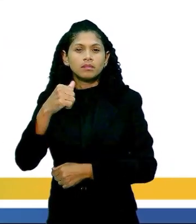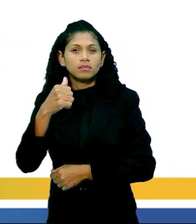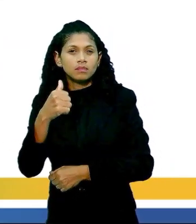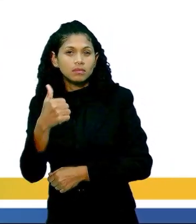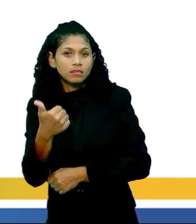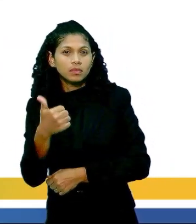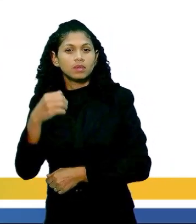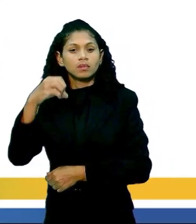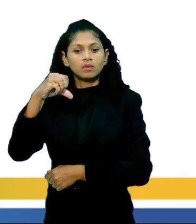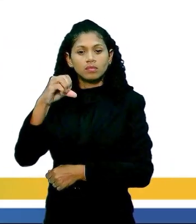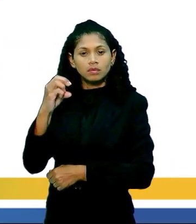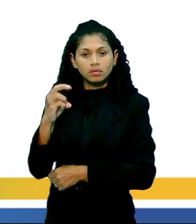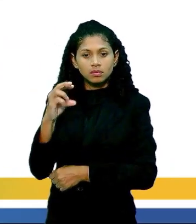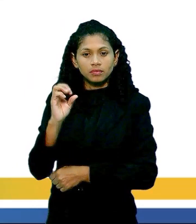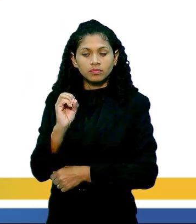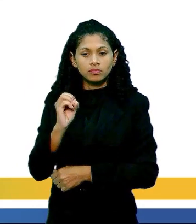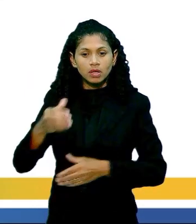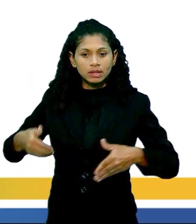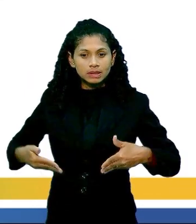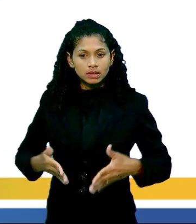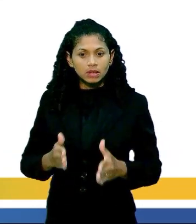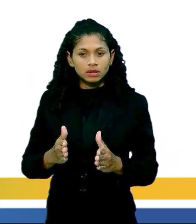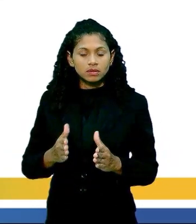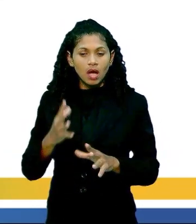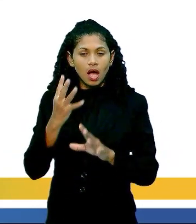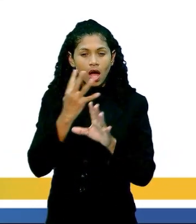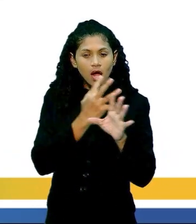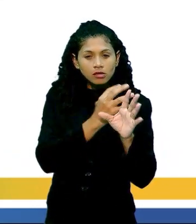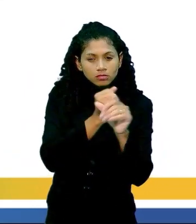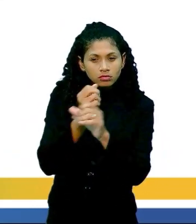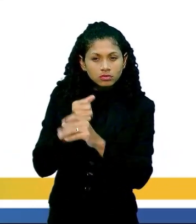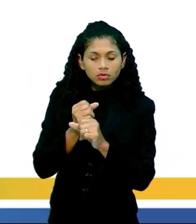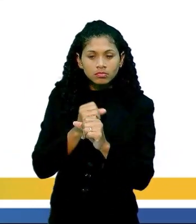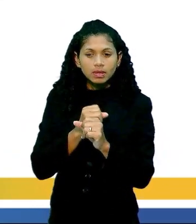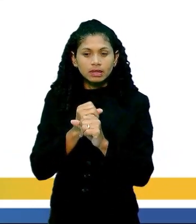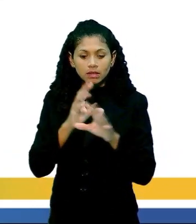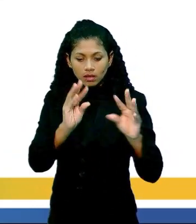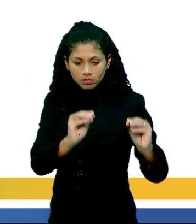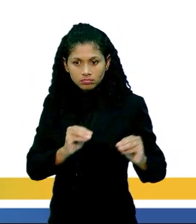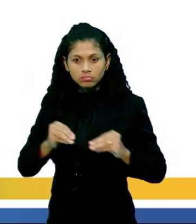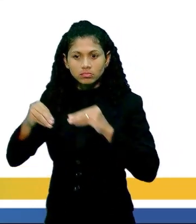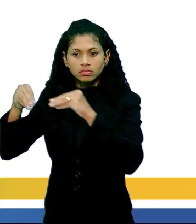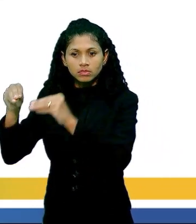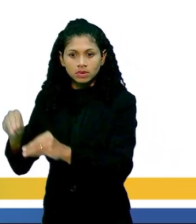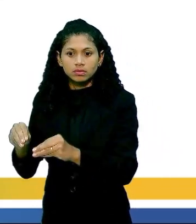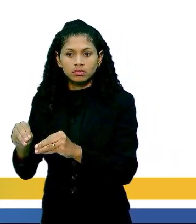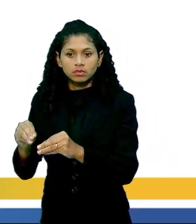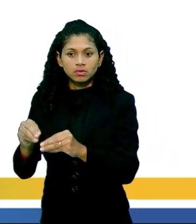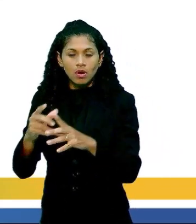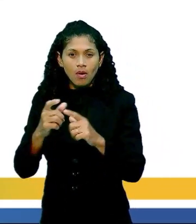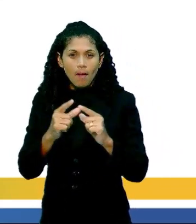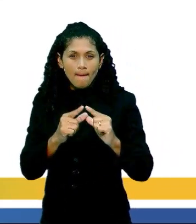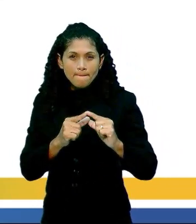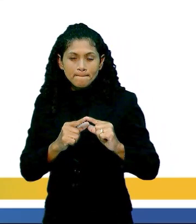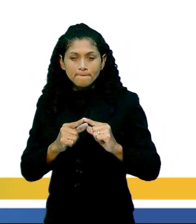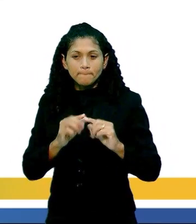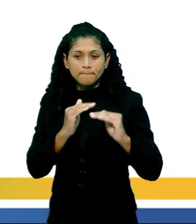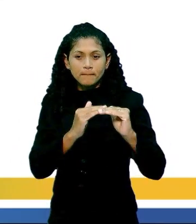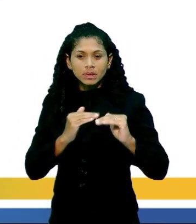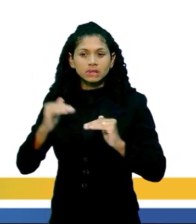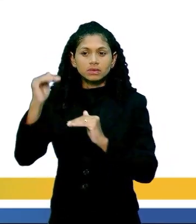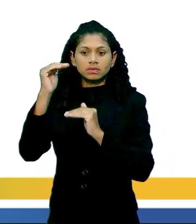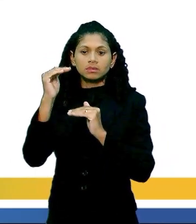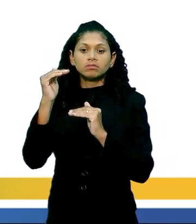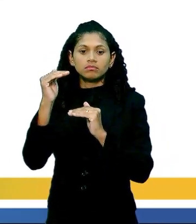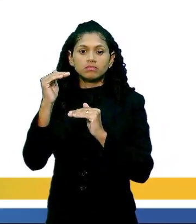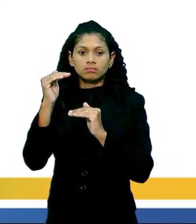imigração foi maior que a mortalidade somada à emigração. Natalidade somada à imigração,